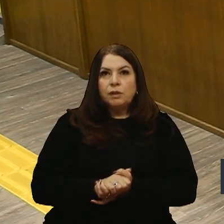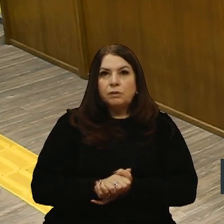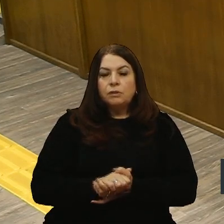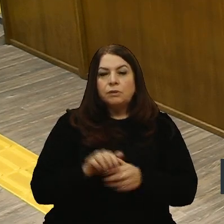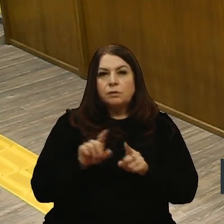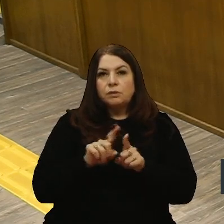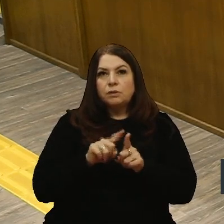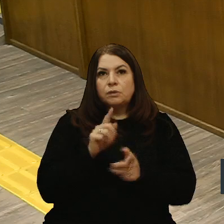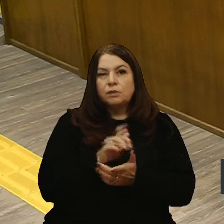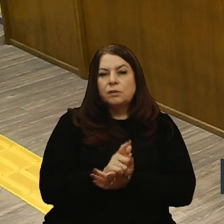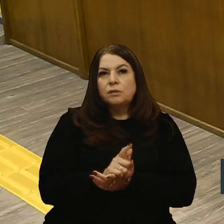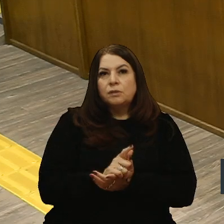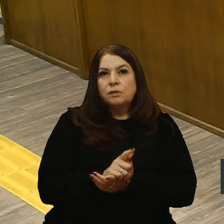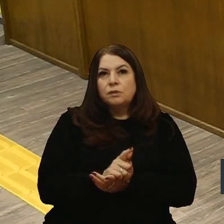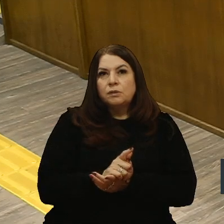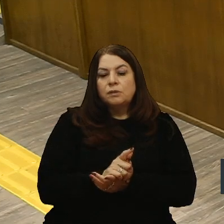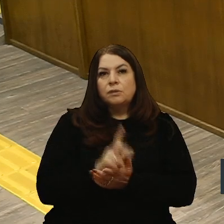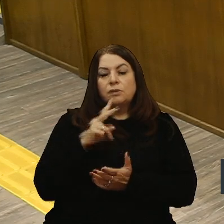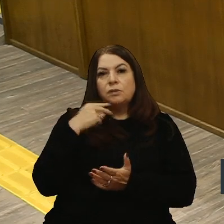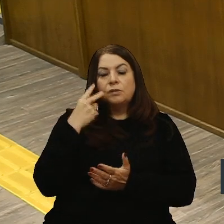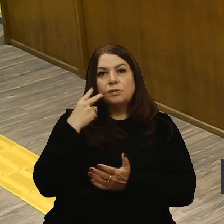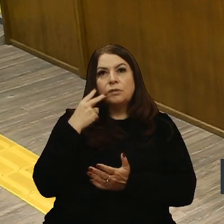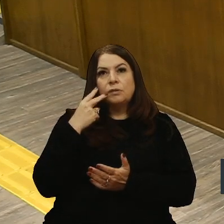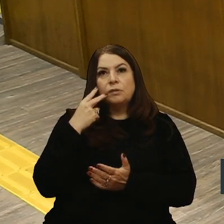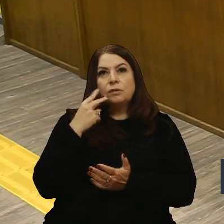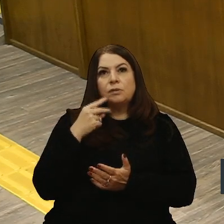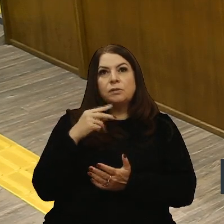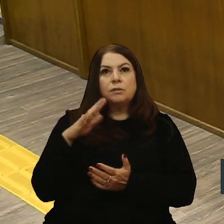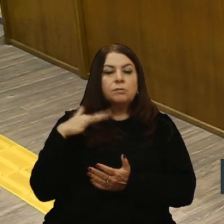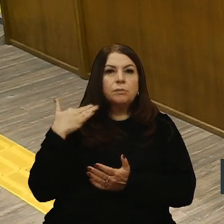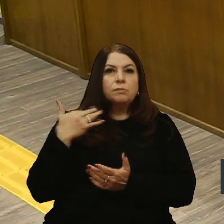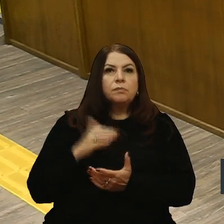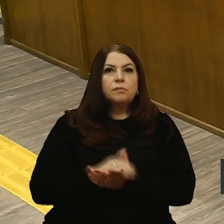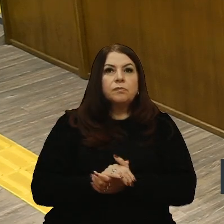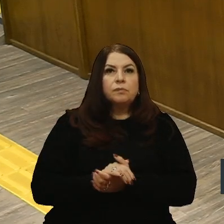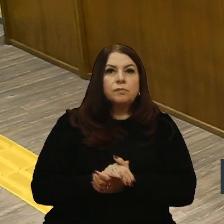também como os anteriores. Próxima vereadora inscrita é a vereadora Andressa Marques, com a palavra